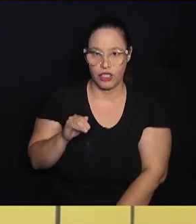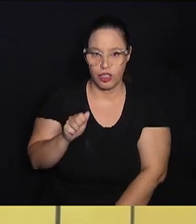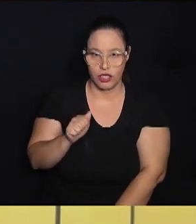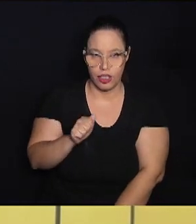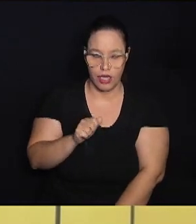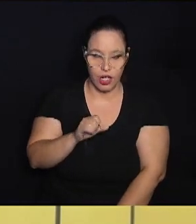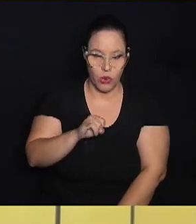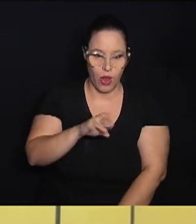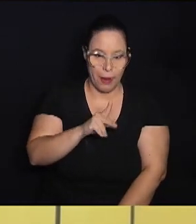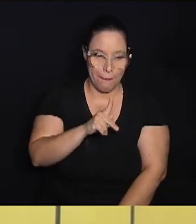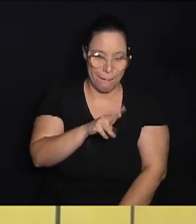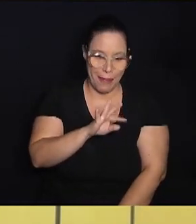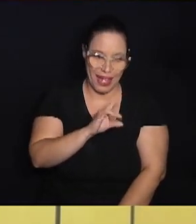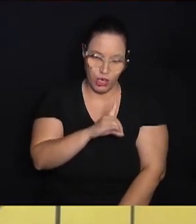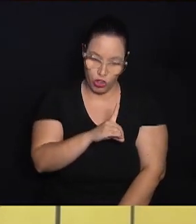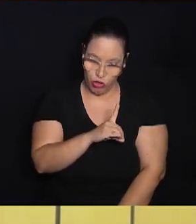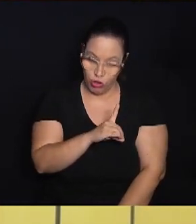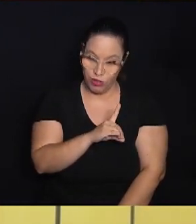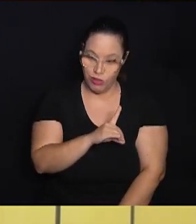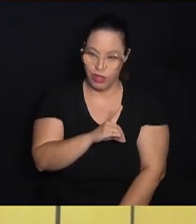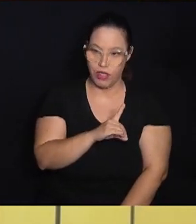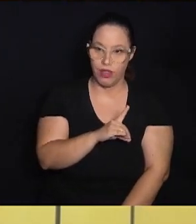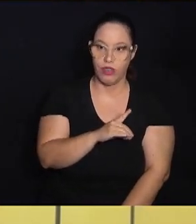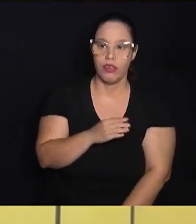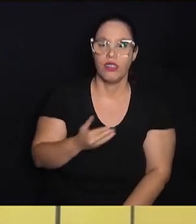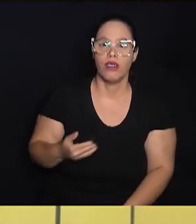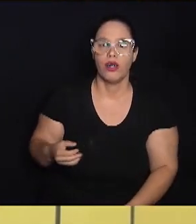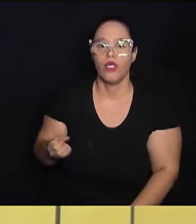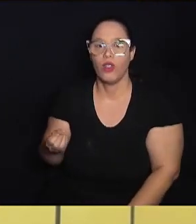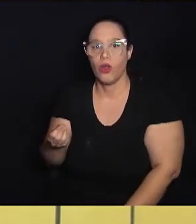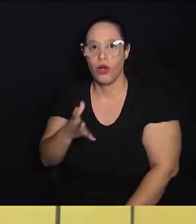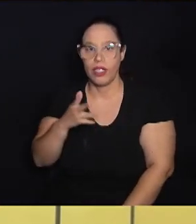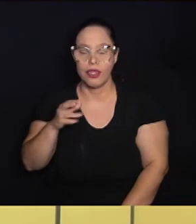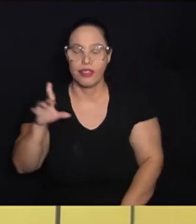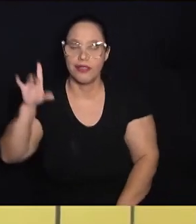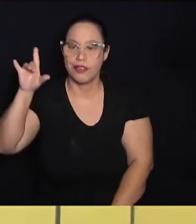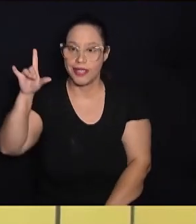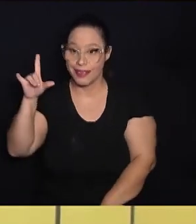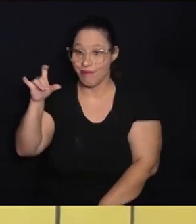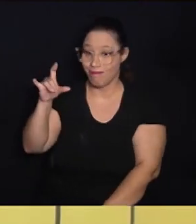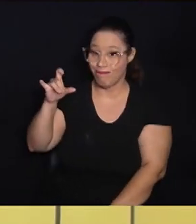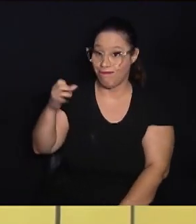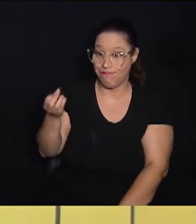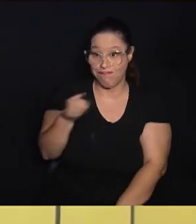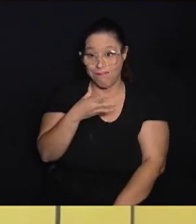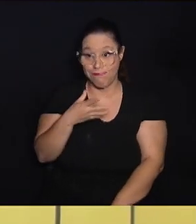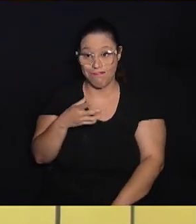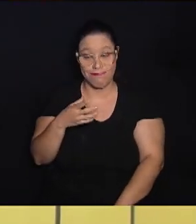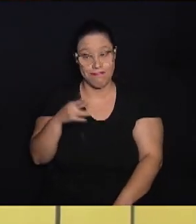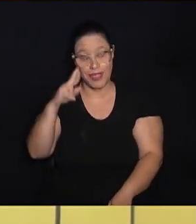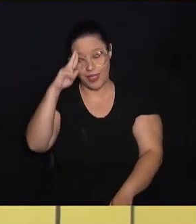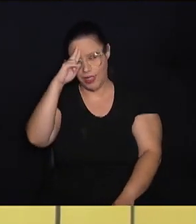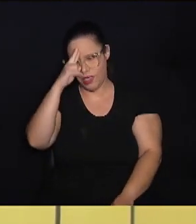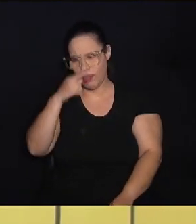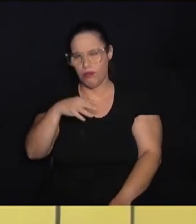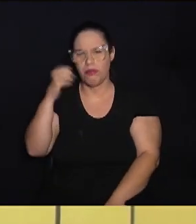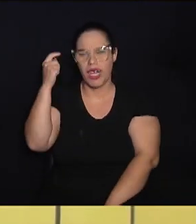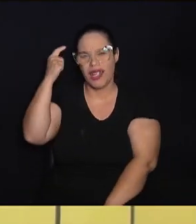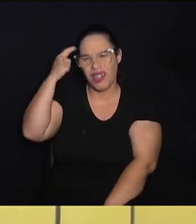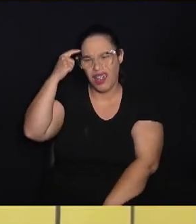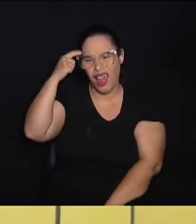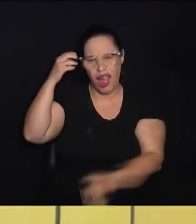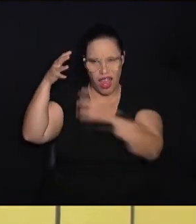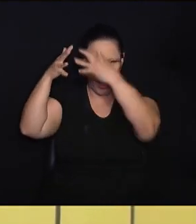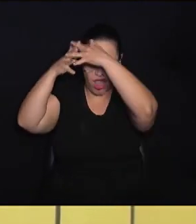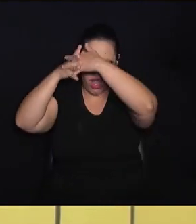né mas hoje aí nessa nova retomada eu fiz assa sobre instagram porque você tem que refletir senão a pessoa não se identifica Isso é